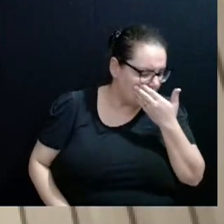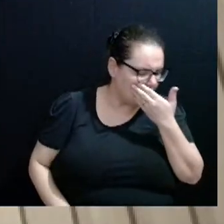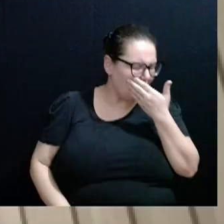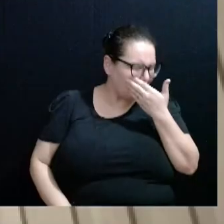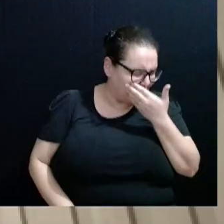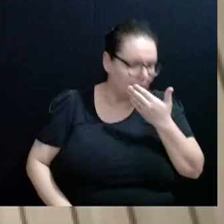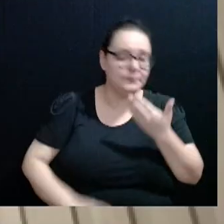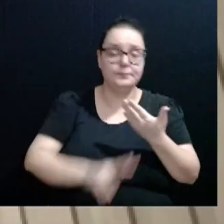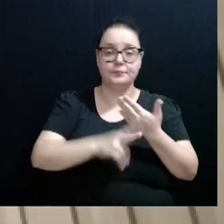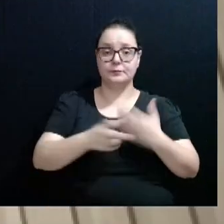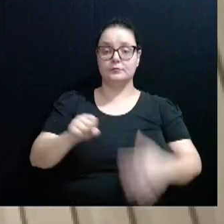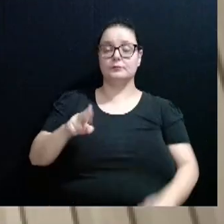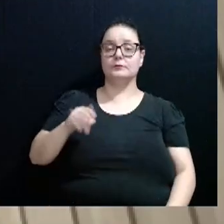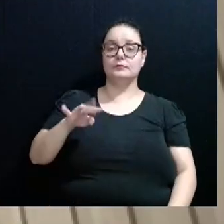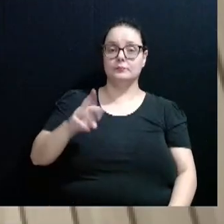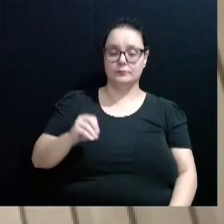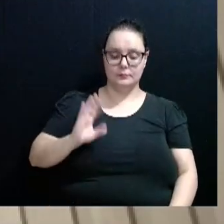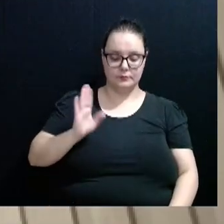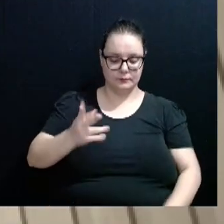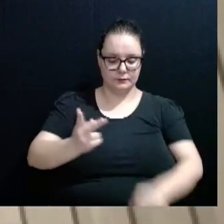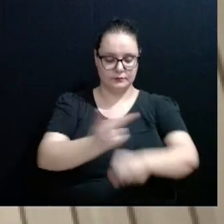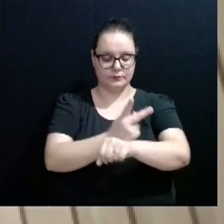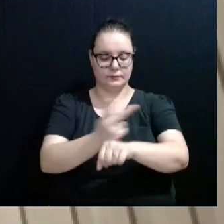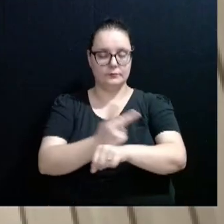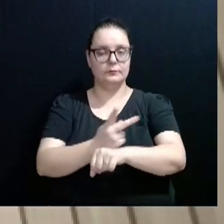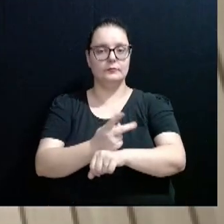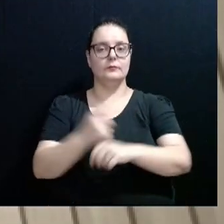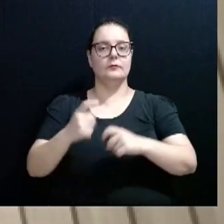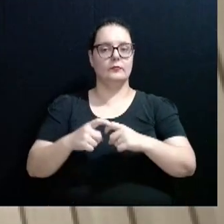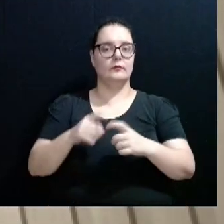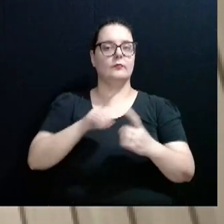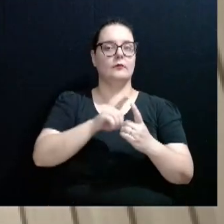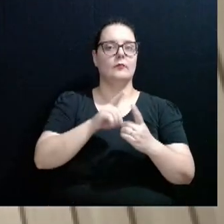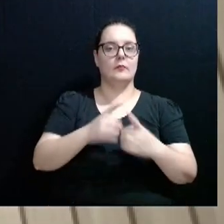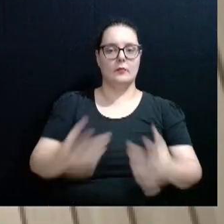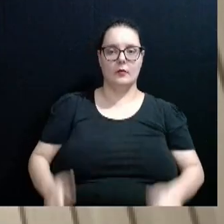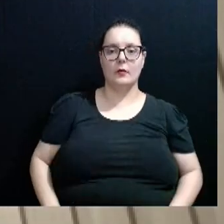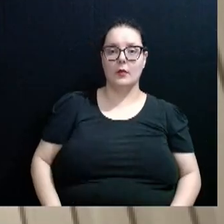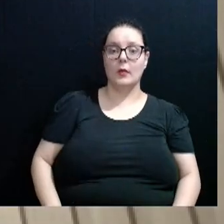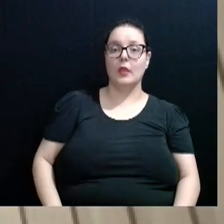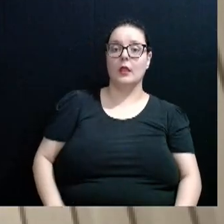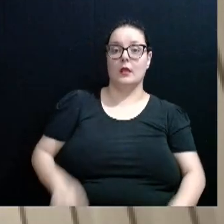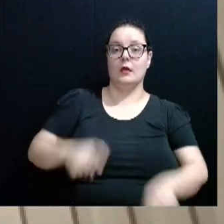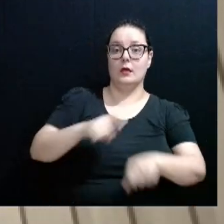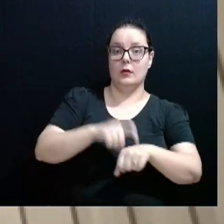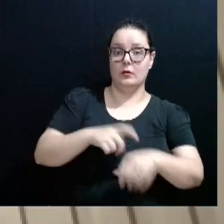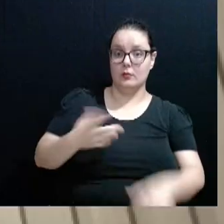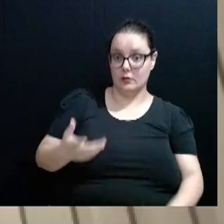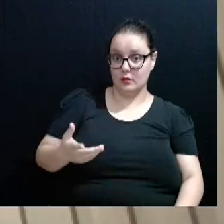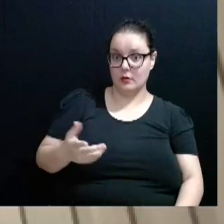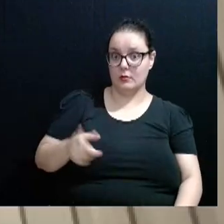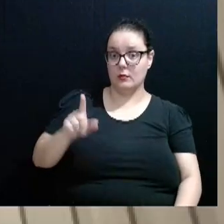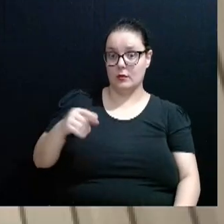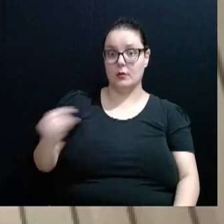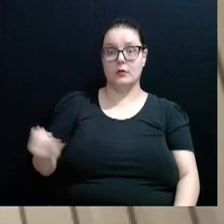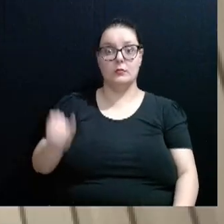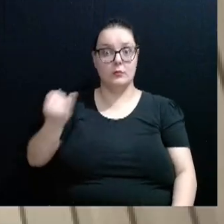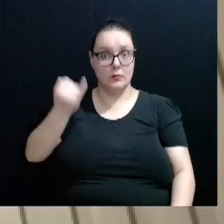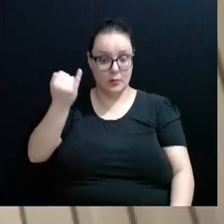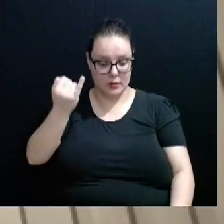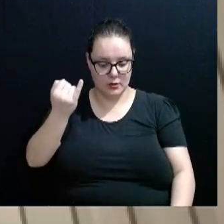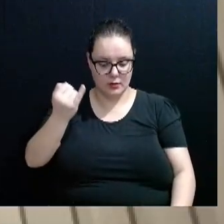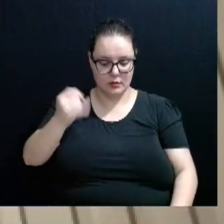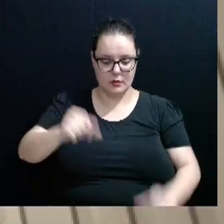deve procurar atendimento médico. E o tempo é um fator essencial na mudança de